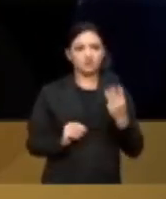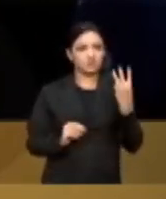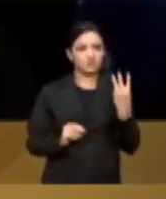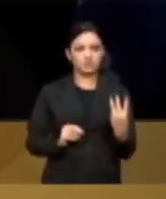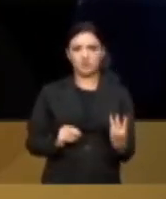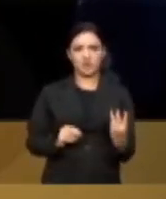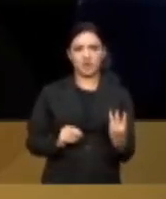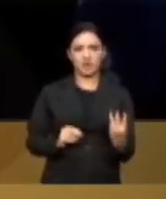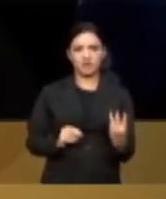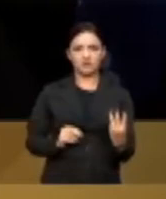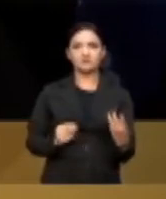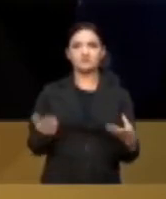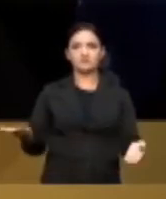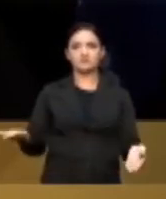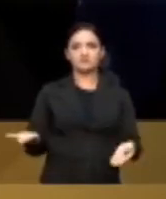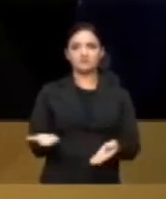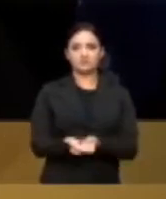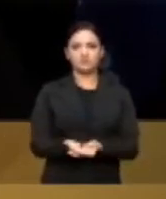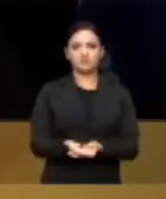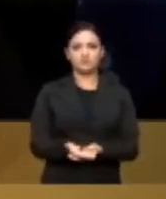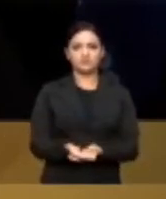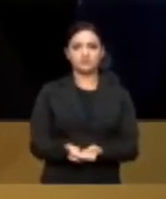são, em síntese, os objetos